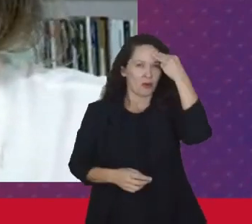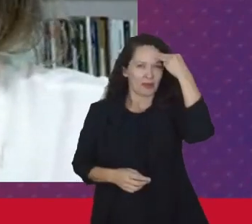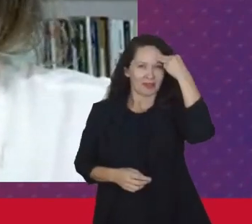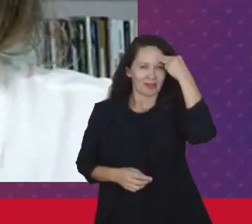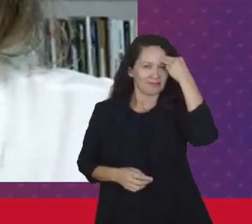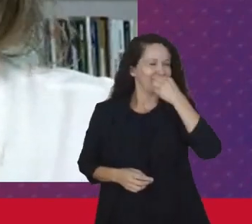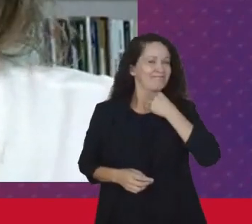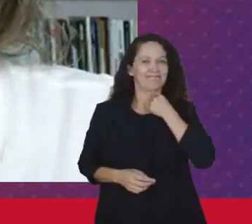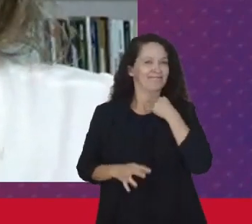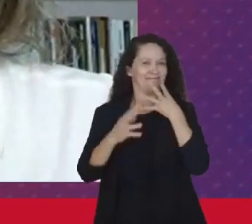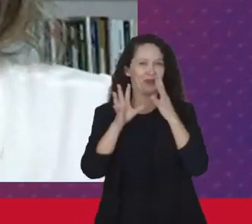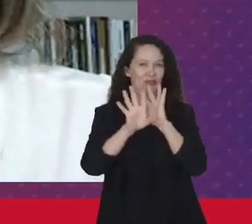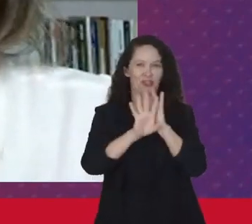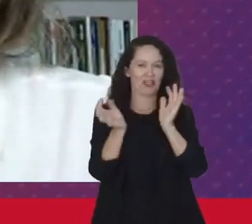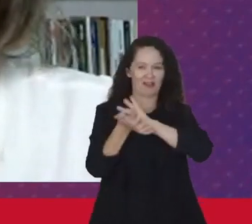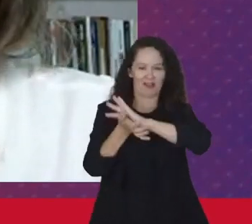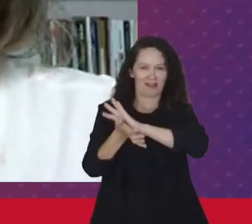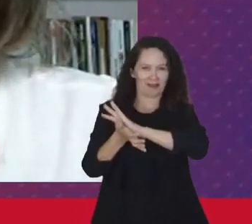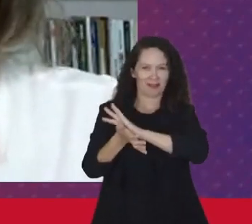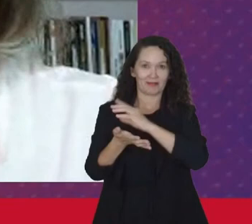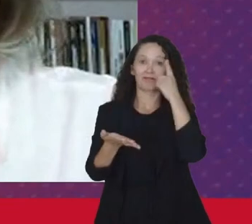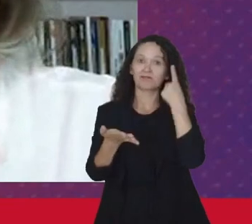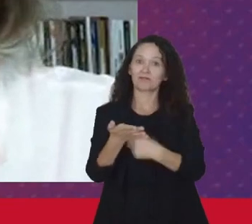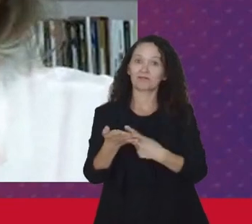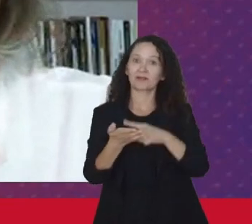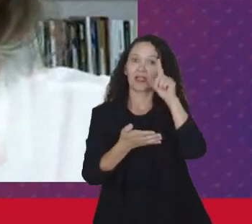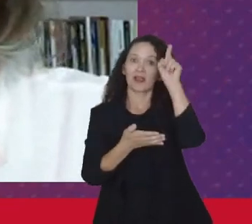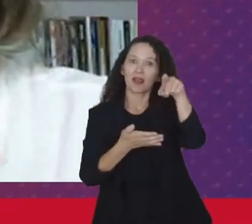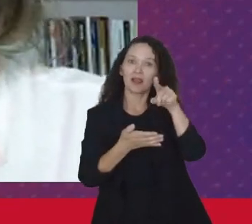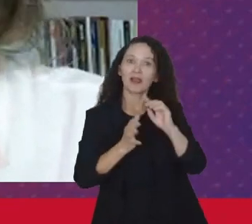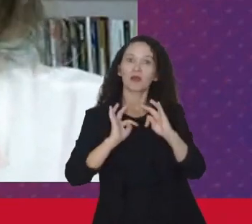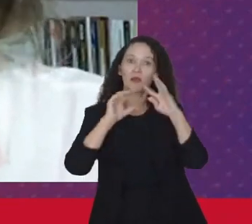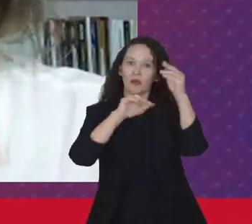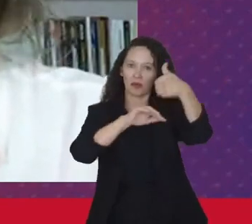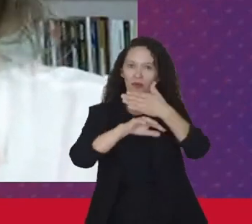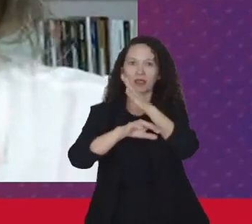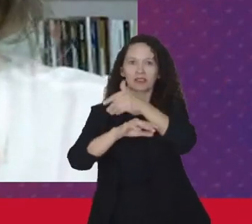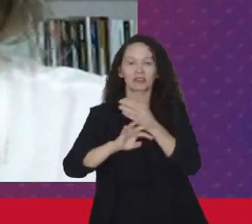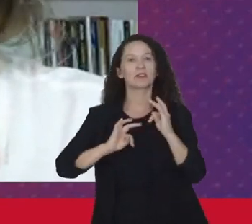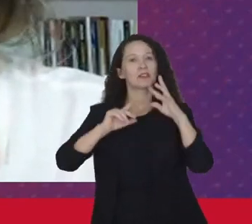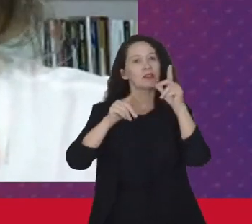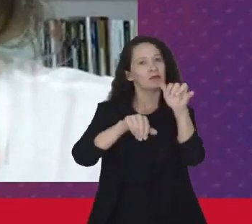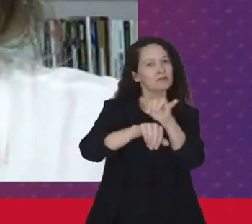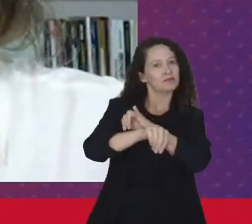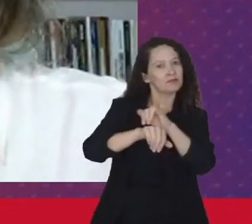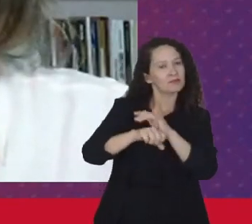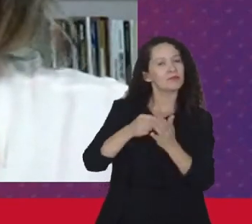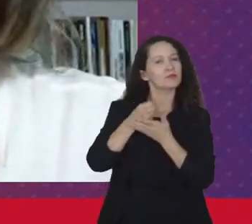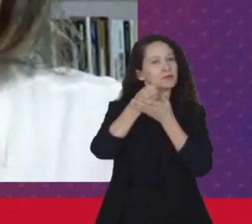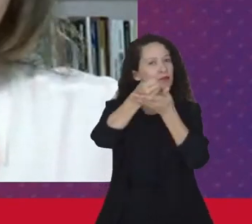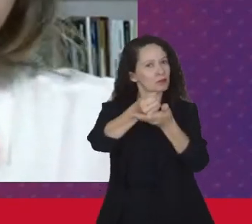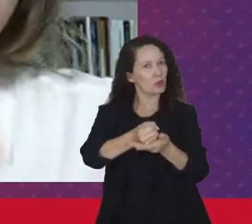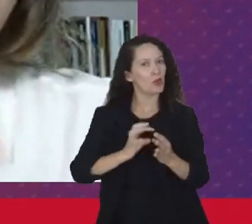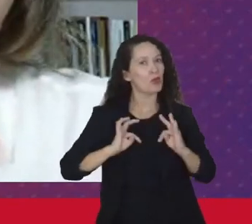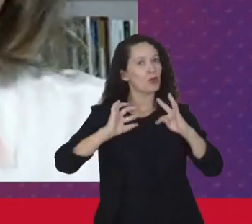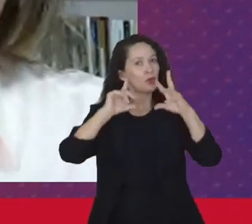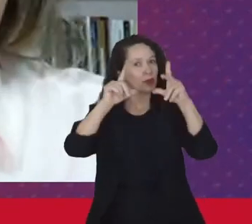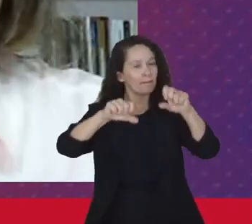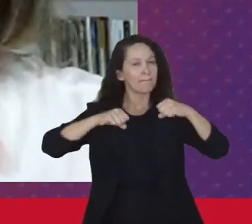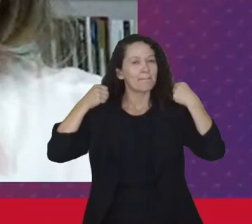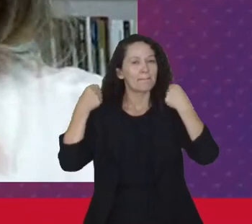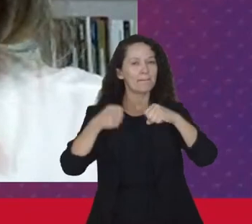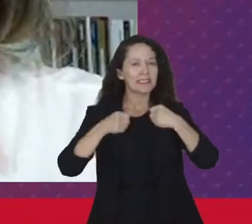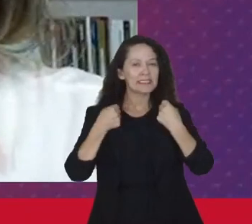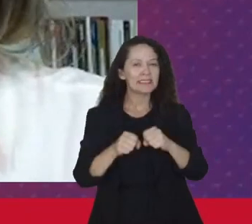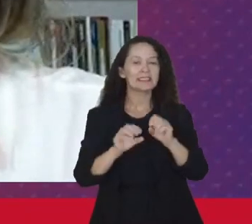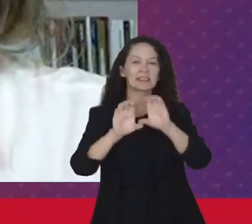mental. O compromisso, então, é com o pleno acesso. E todas as medidas de apoio, elas deverão,